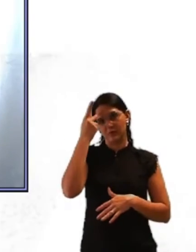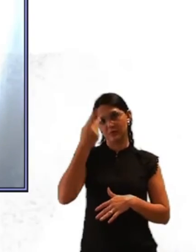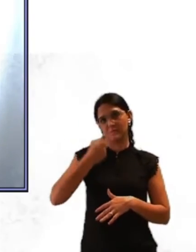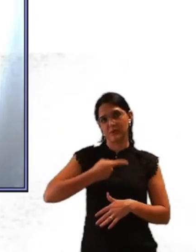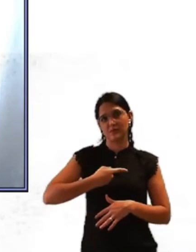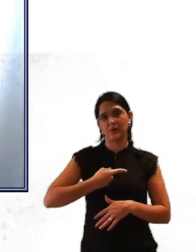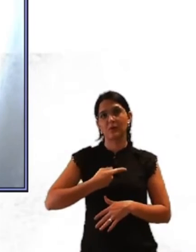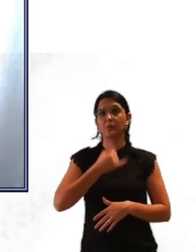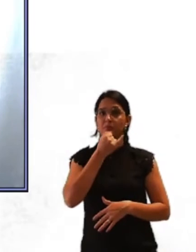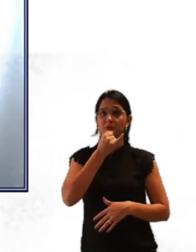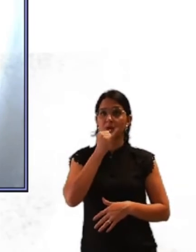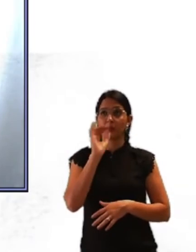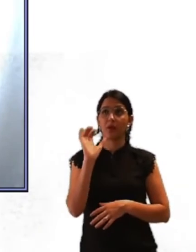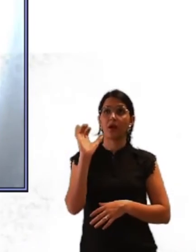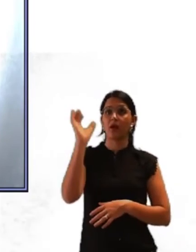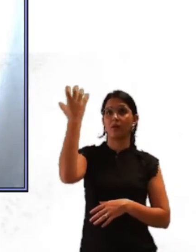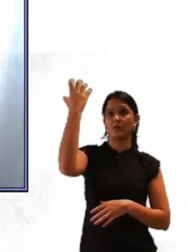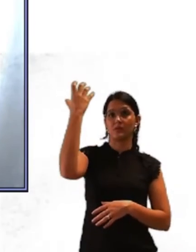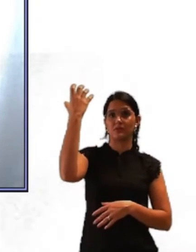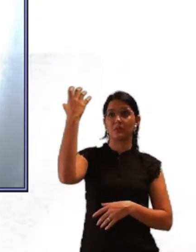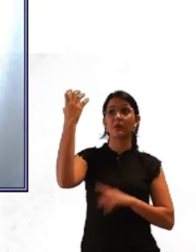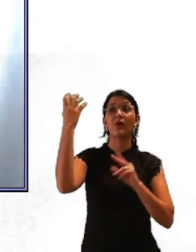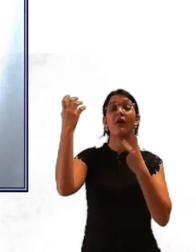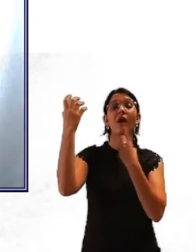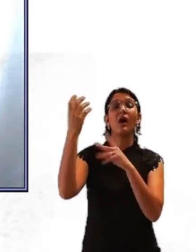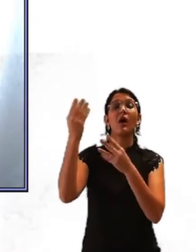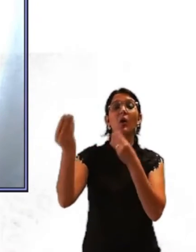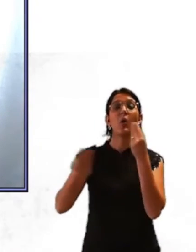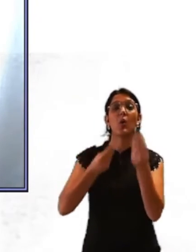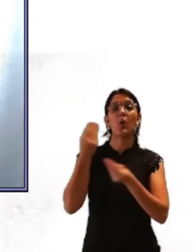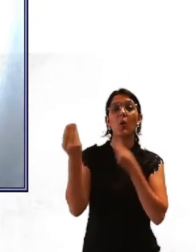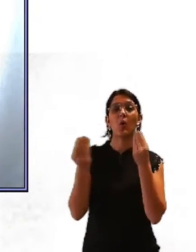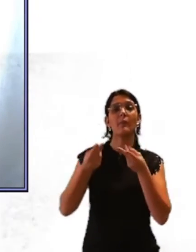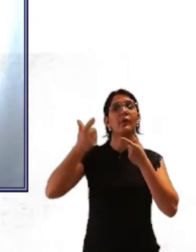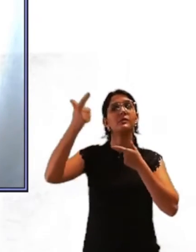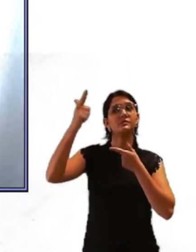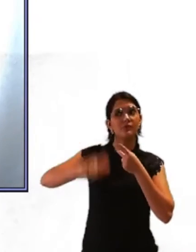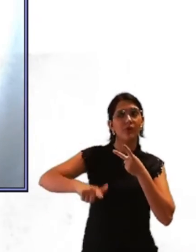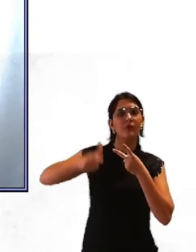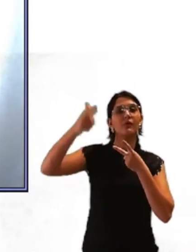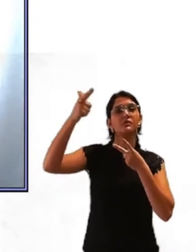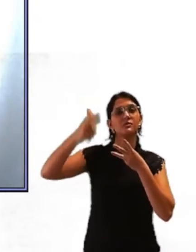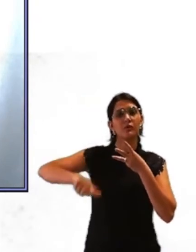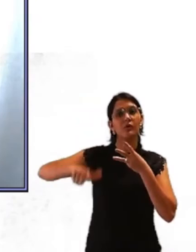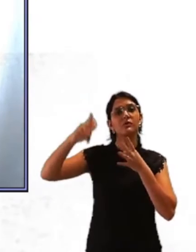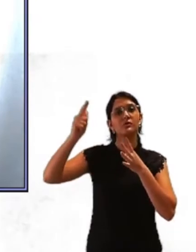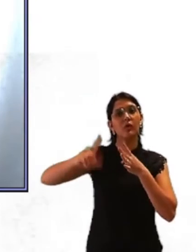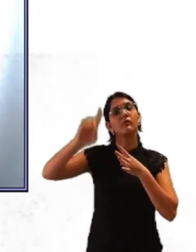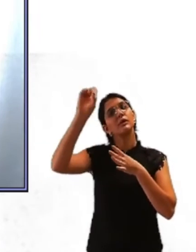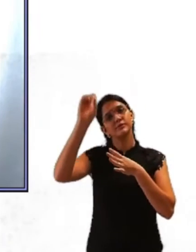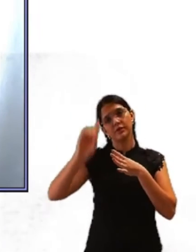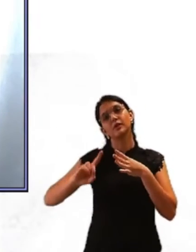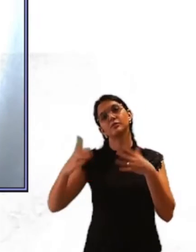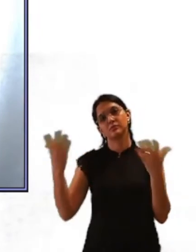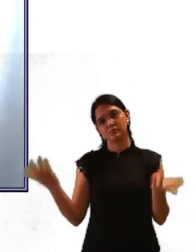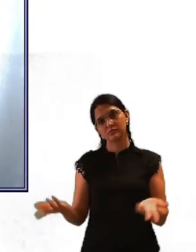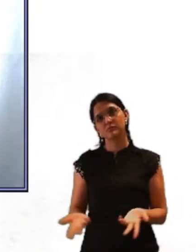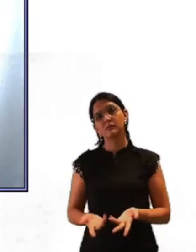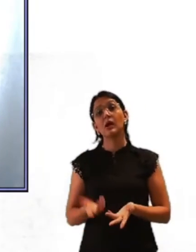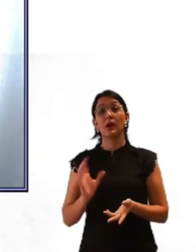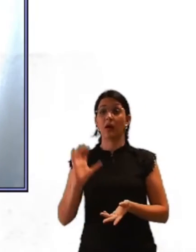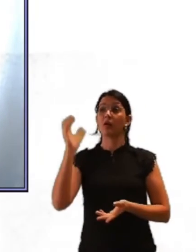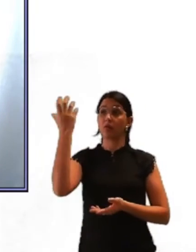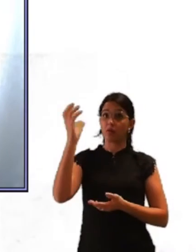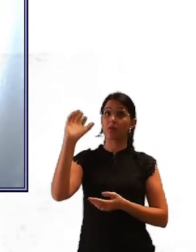haveria uma questão exclusivamente de direito, mas uma questão predominantemente de direito. Sempre haverá fatos. E se